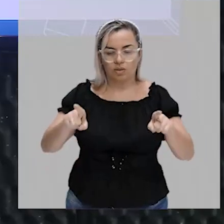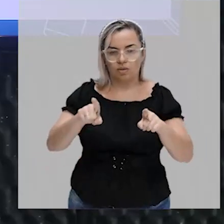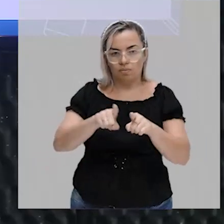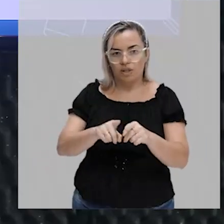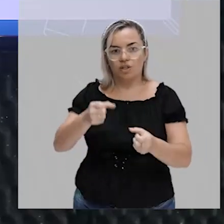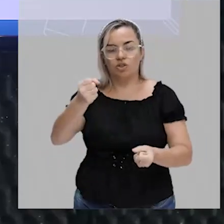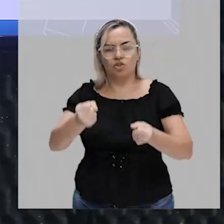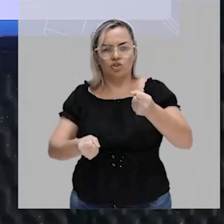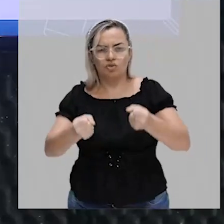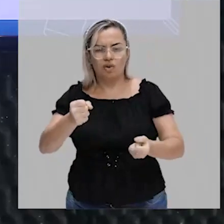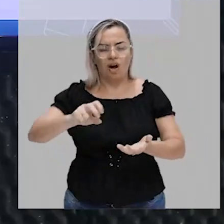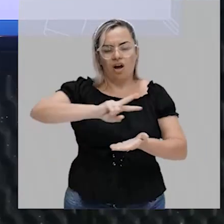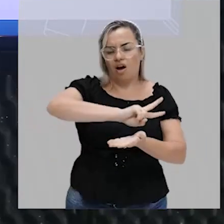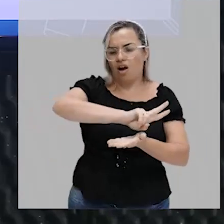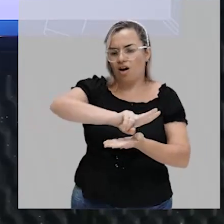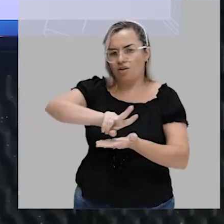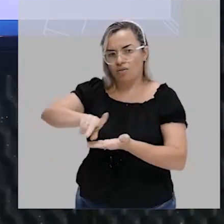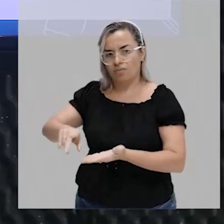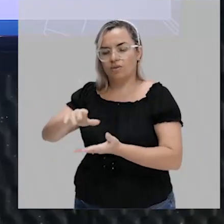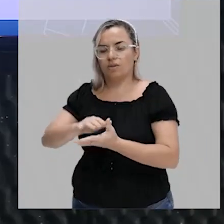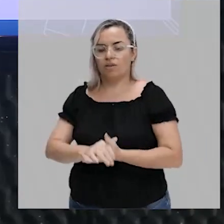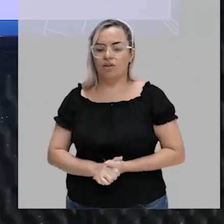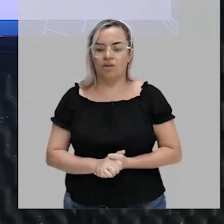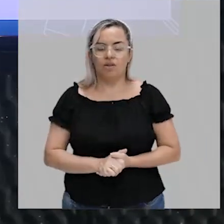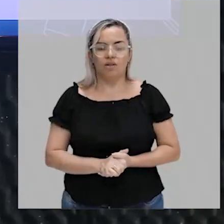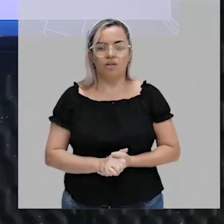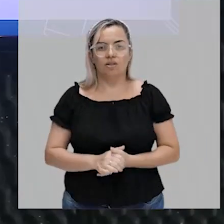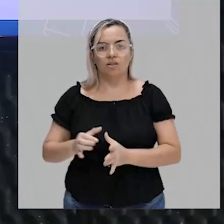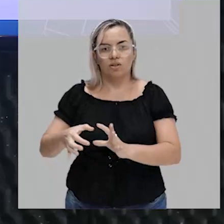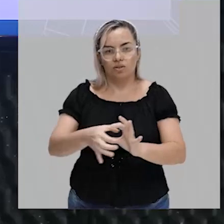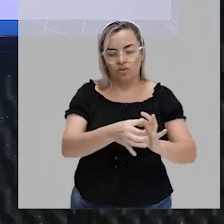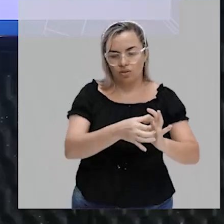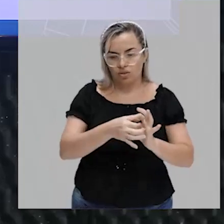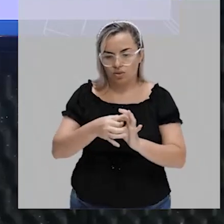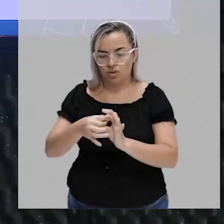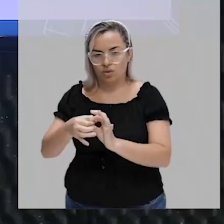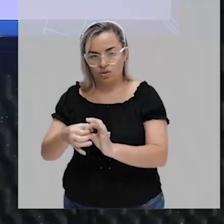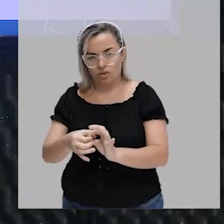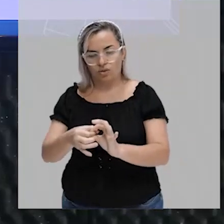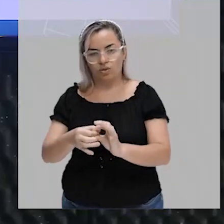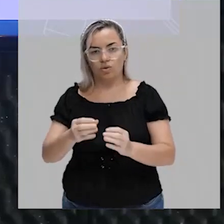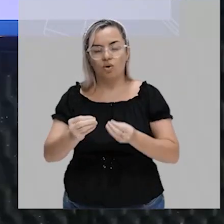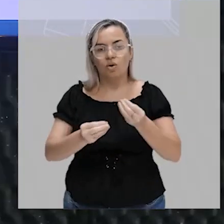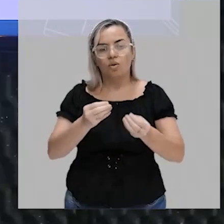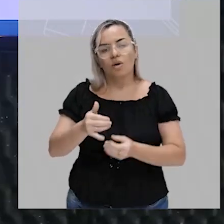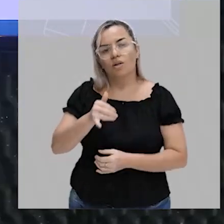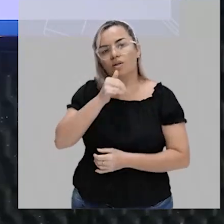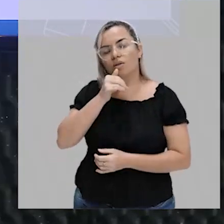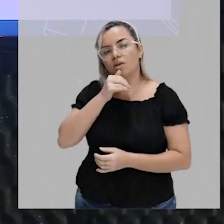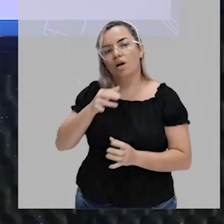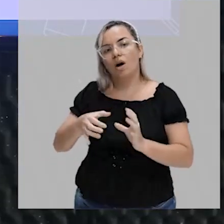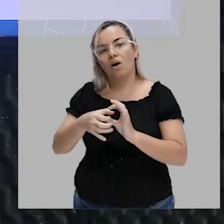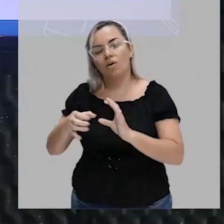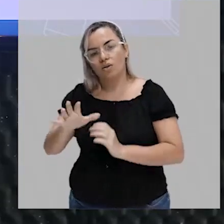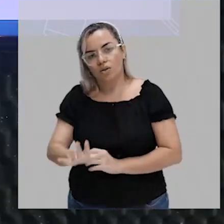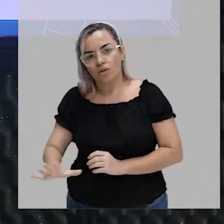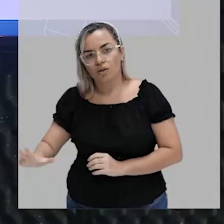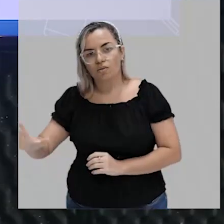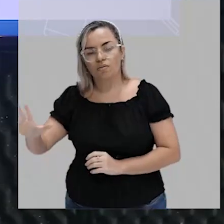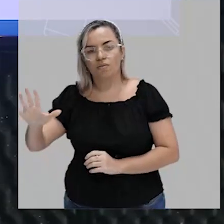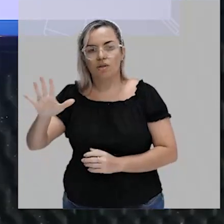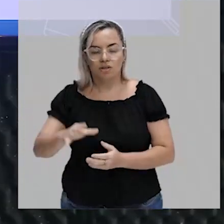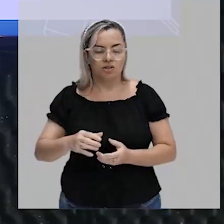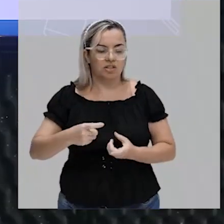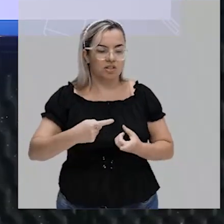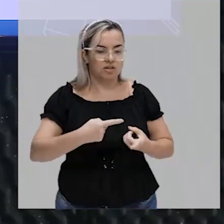forma também, principalmente leia-se a União Europeia, né, que vai buscar se fortalecer cada vez mais como uma forma de combater essa grande força que os Estados Unidos